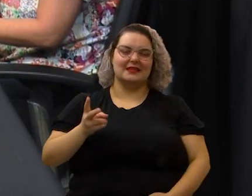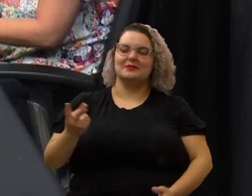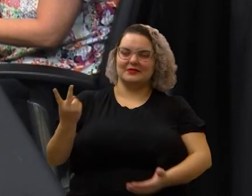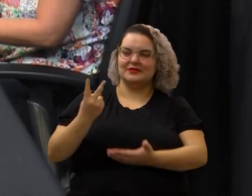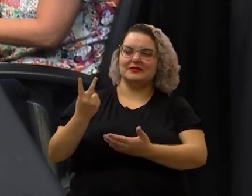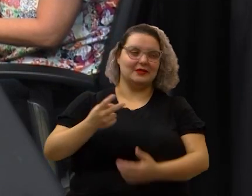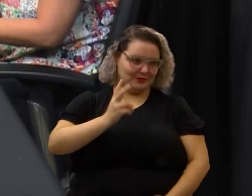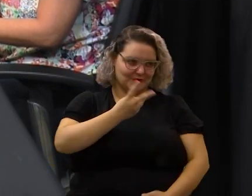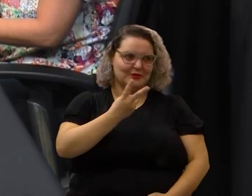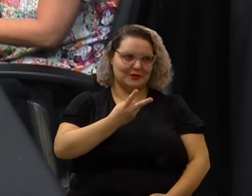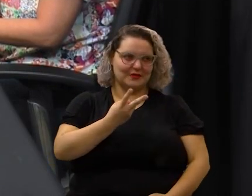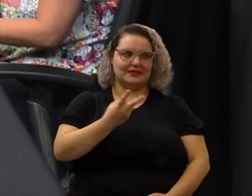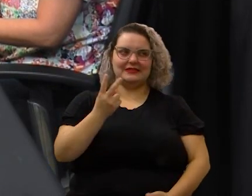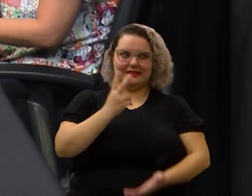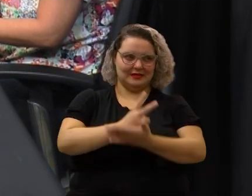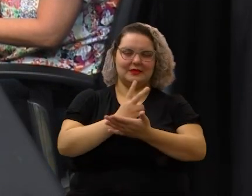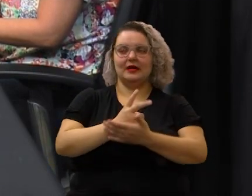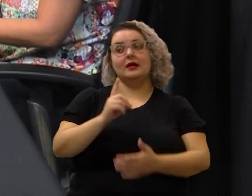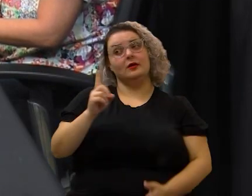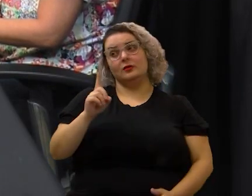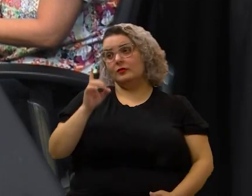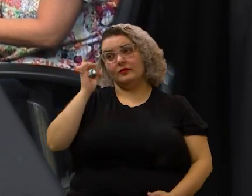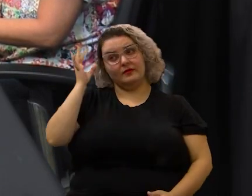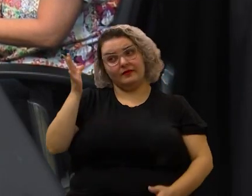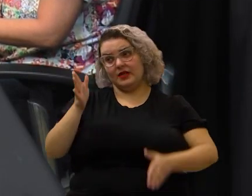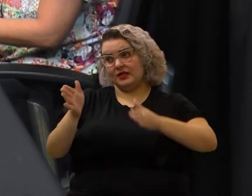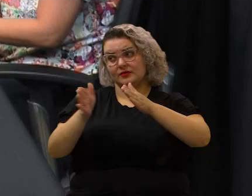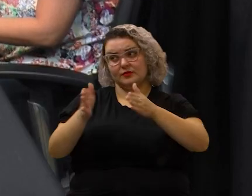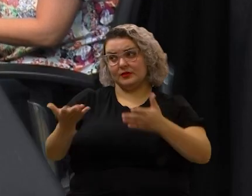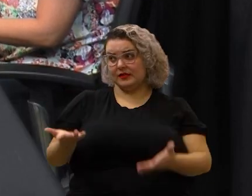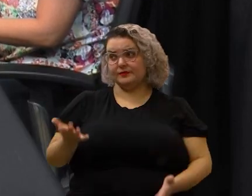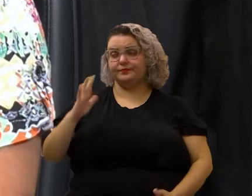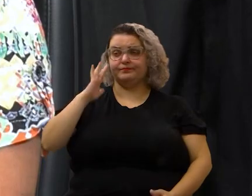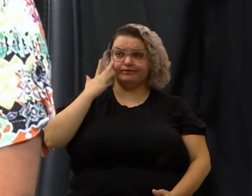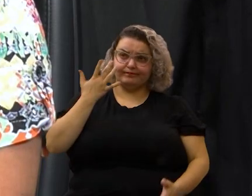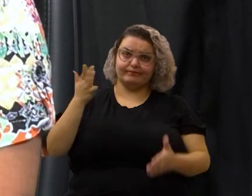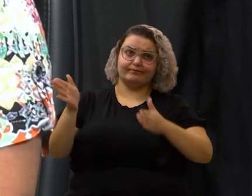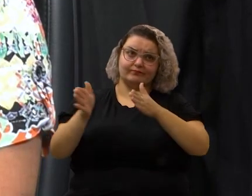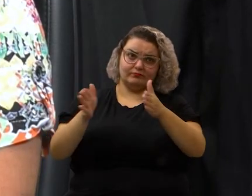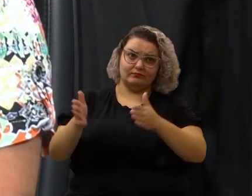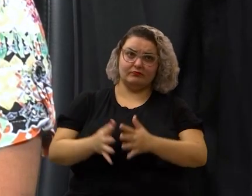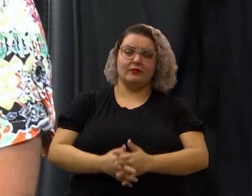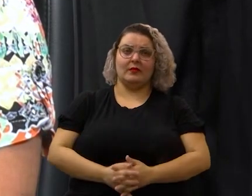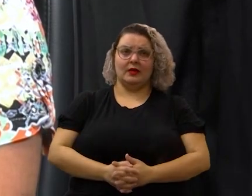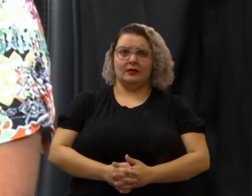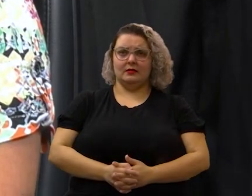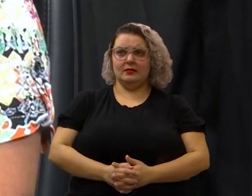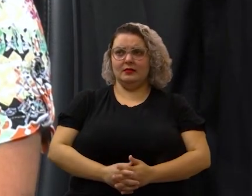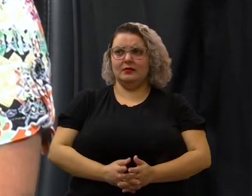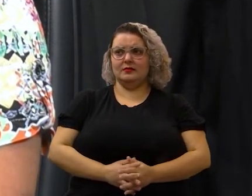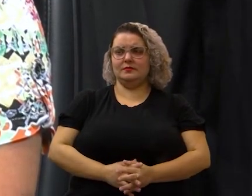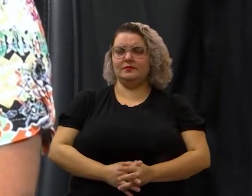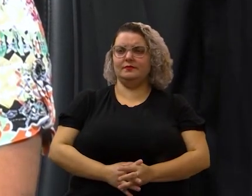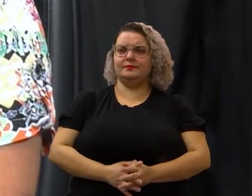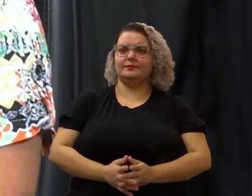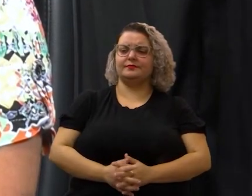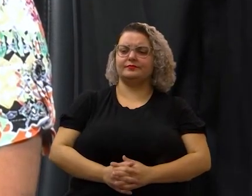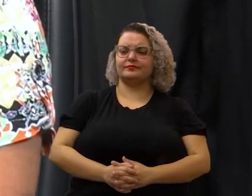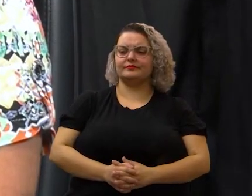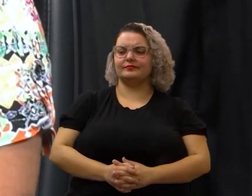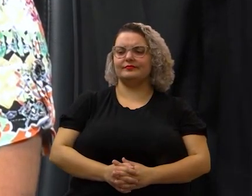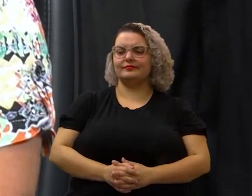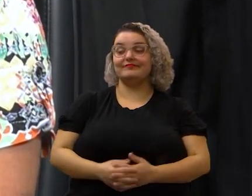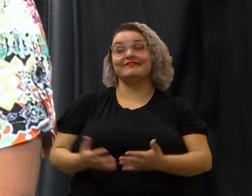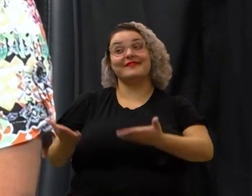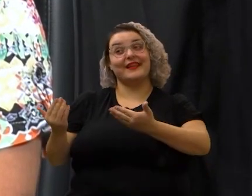com os dois, né? Mas eles se preocupavam. Não foi muito fácil na época. E eu acho que na época A